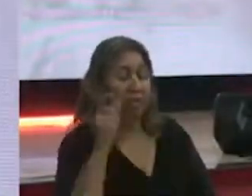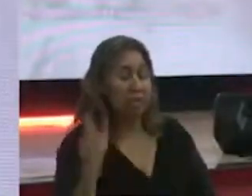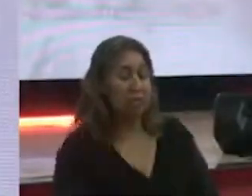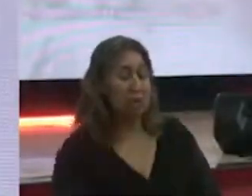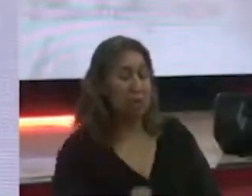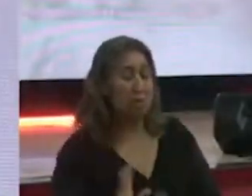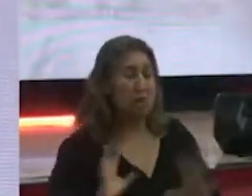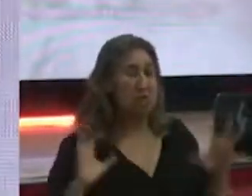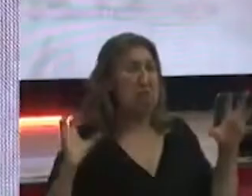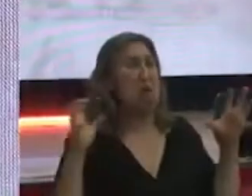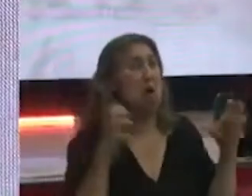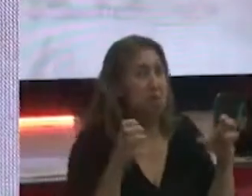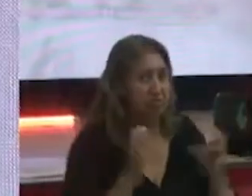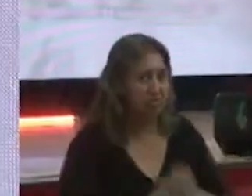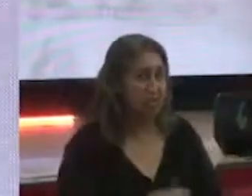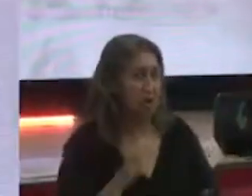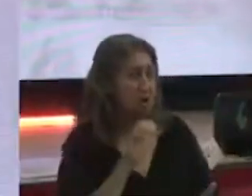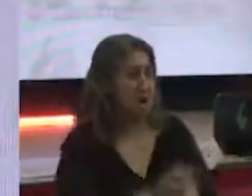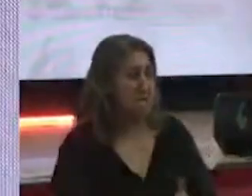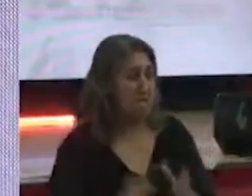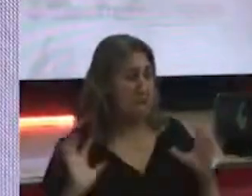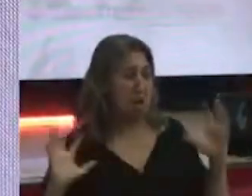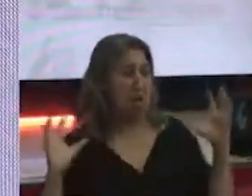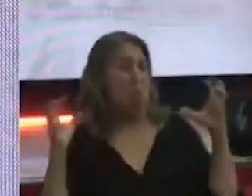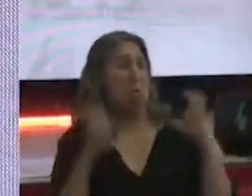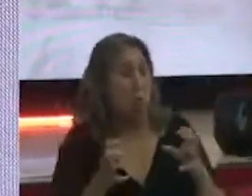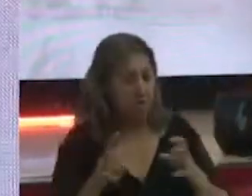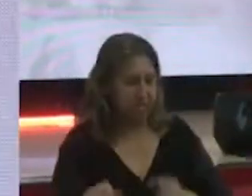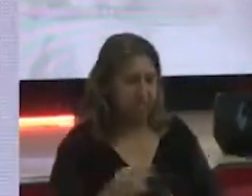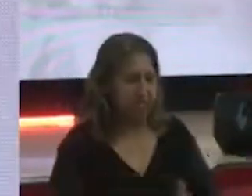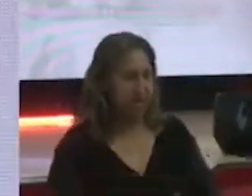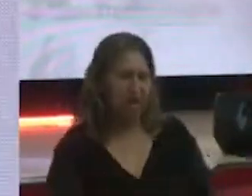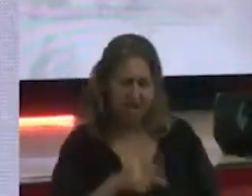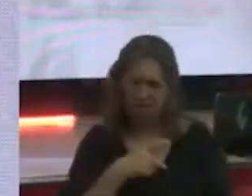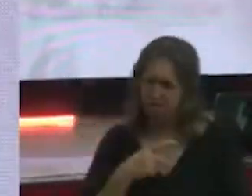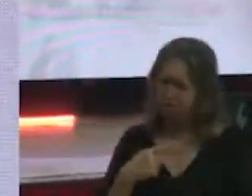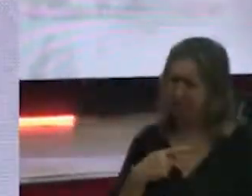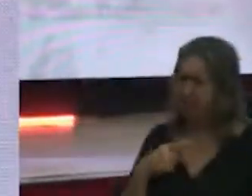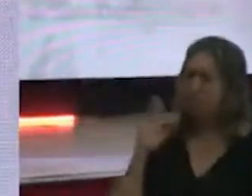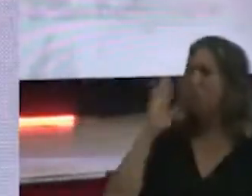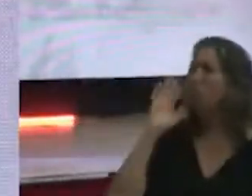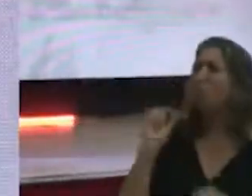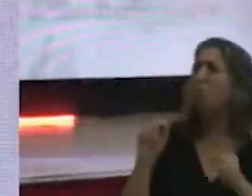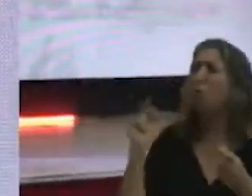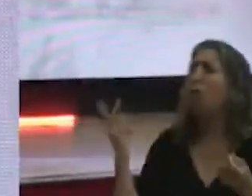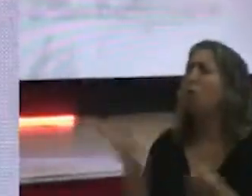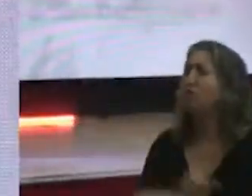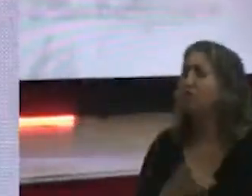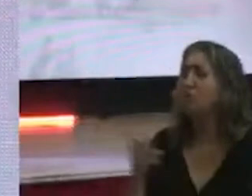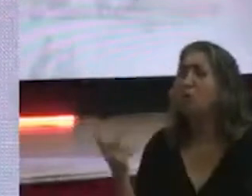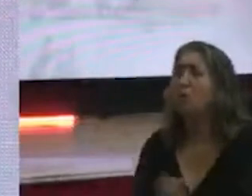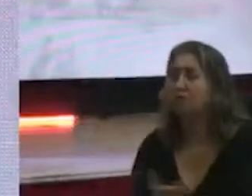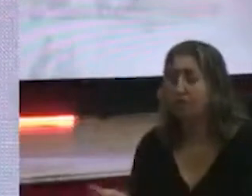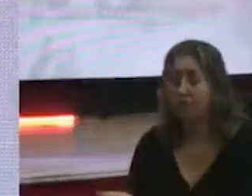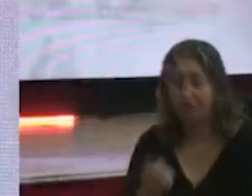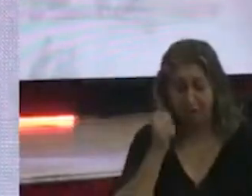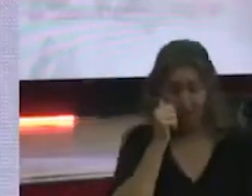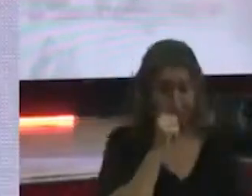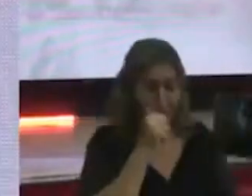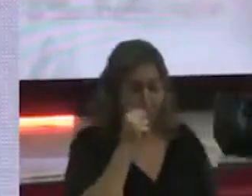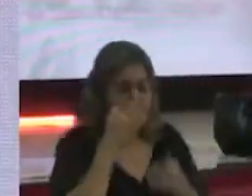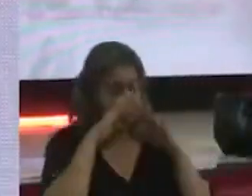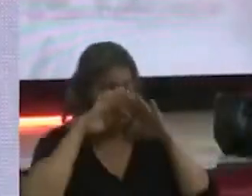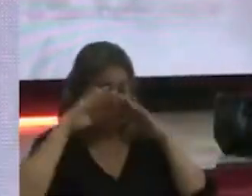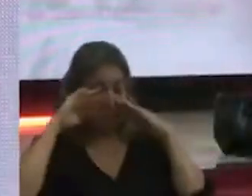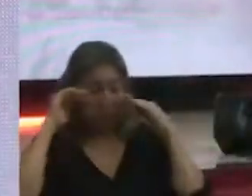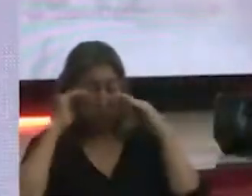monstro esse eu casei com um monstro pastor aí o pastor quis saber o que que aconteceu aí ela disse assim chogou as lágrimas